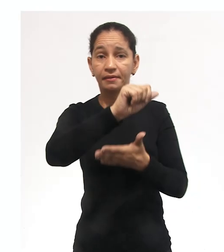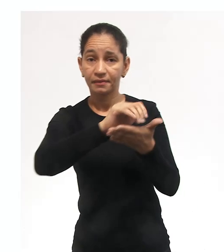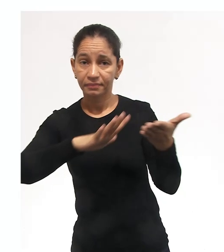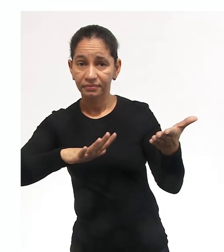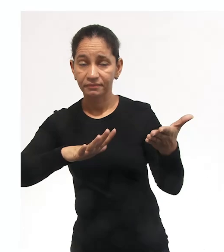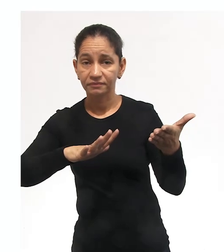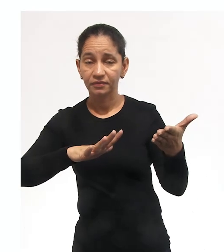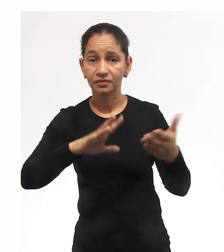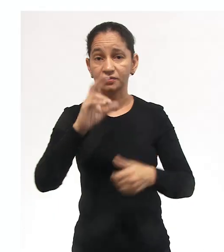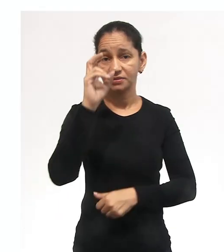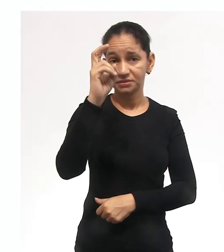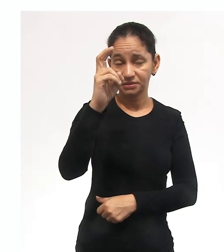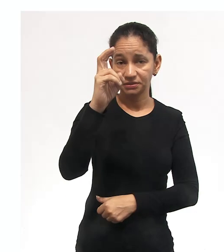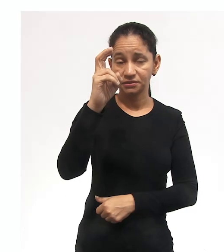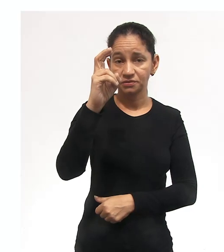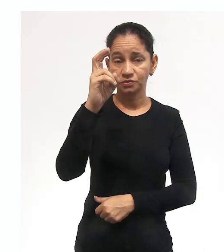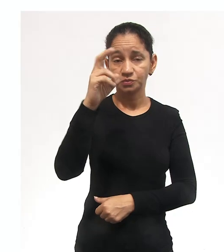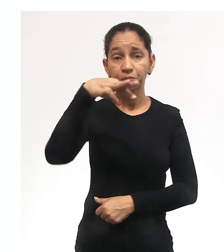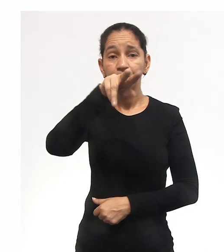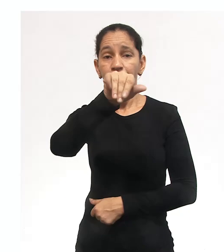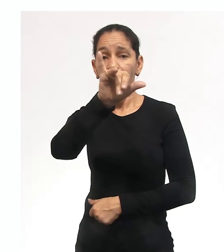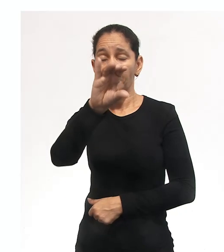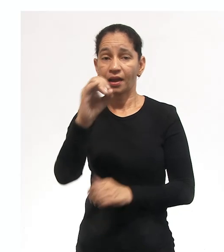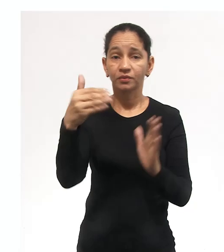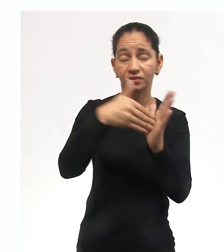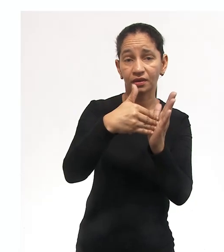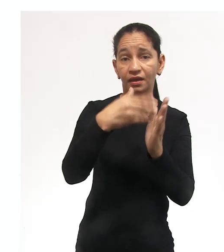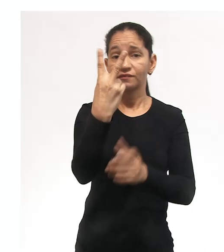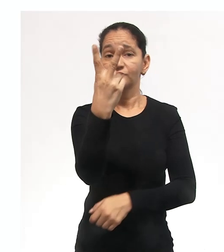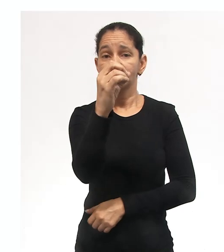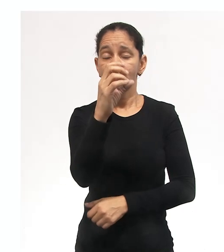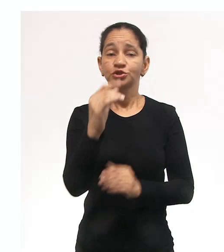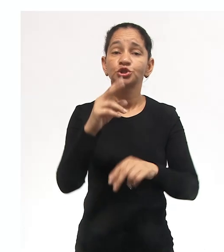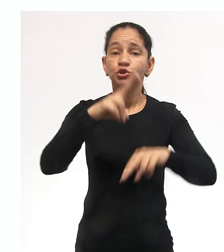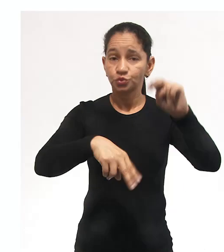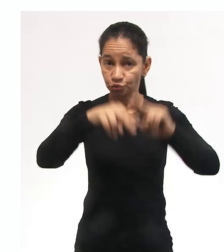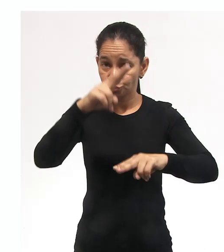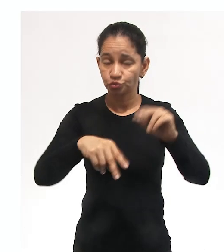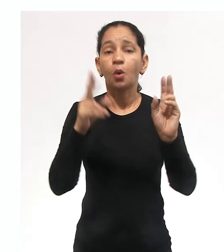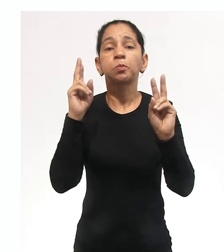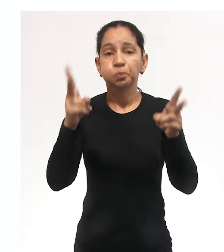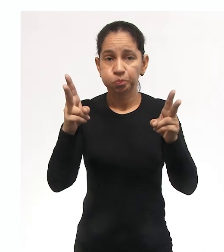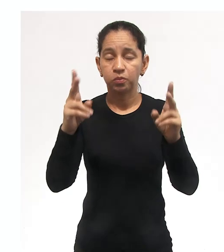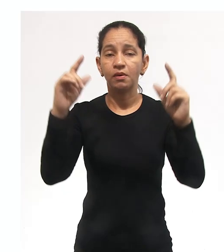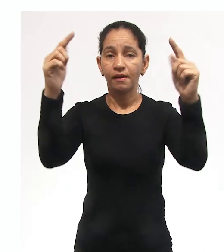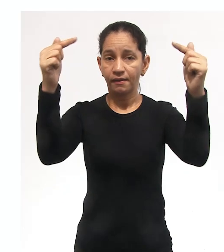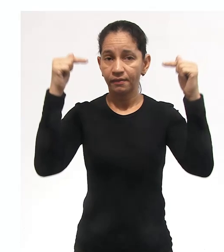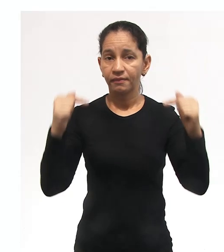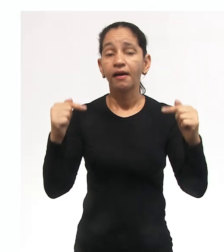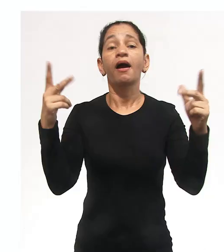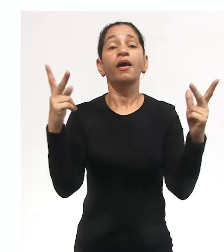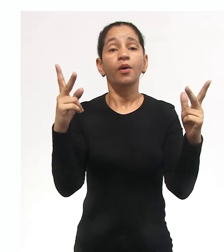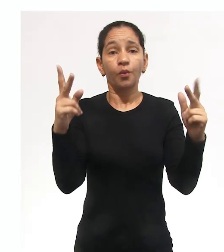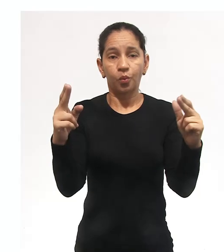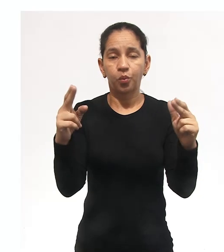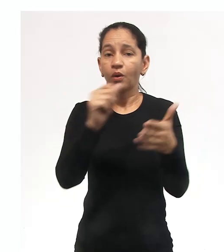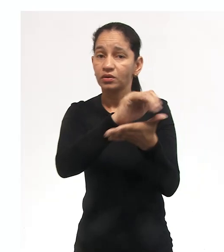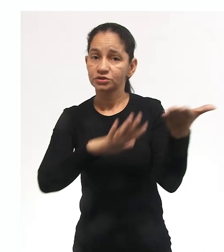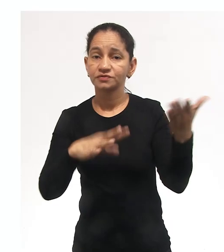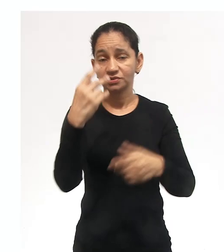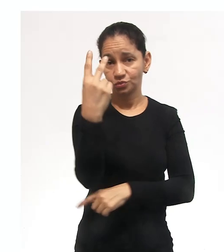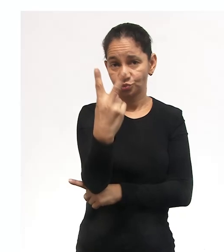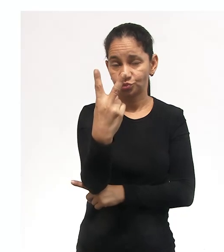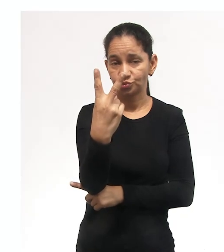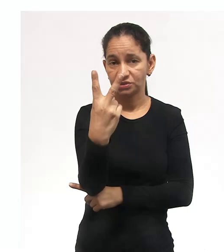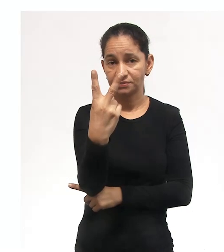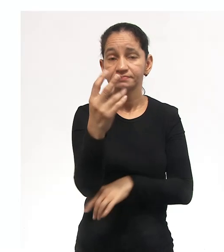atividade, 5 de maio a 20 de junho, a segunda, a mesma data. Aqui ao lado, o que